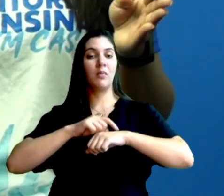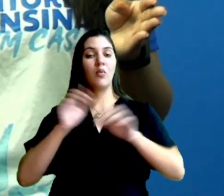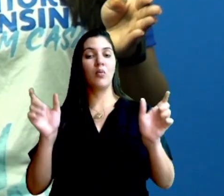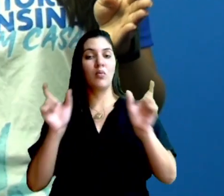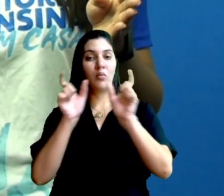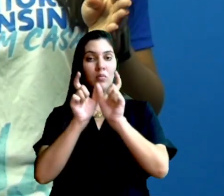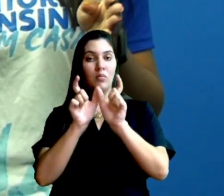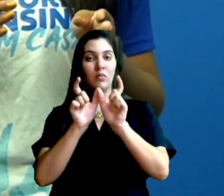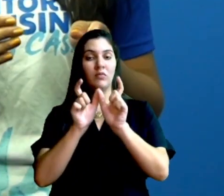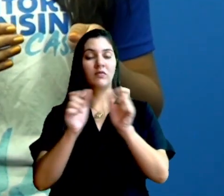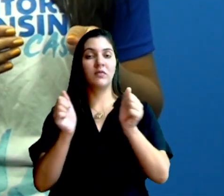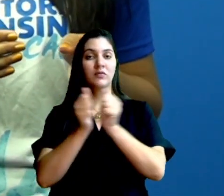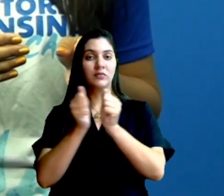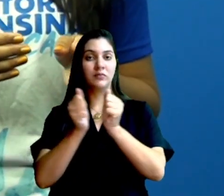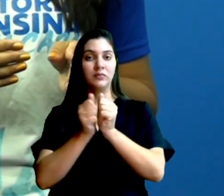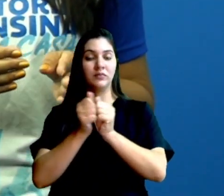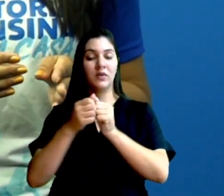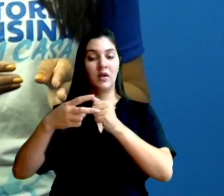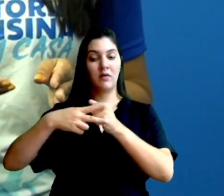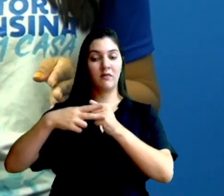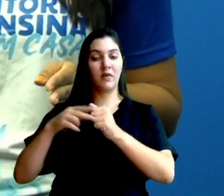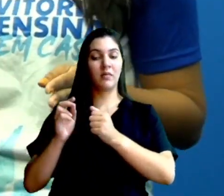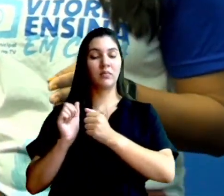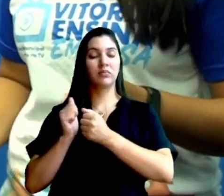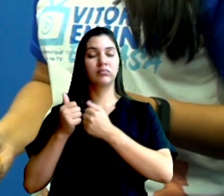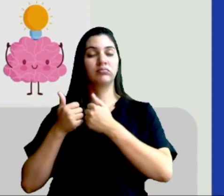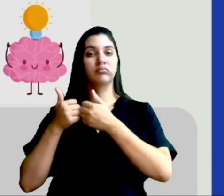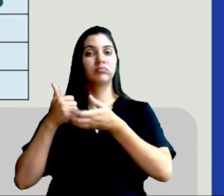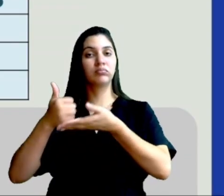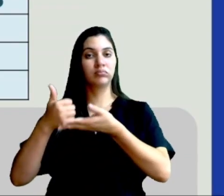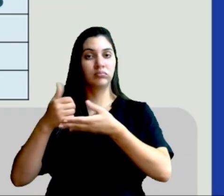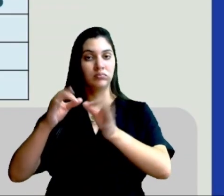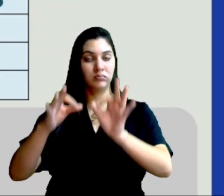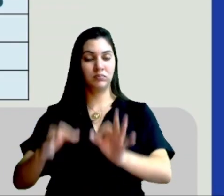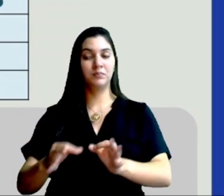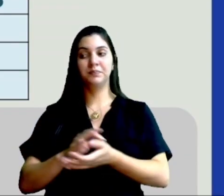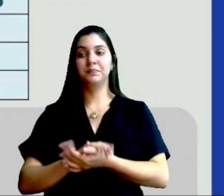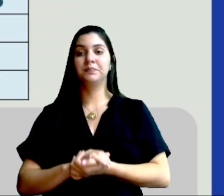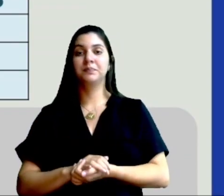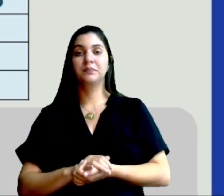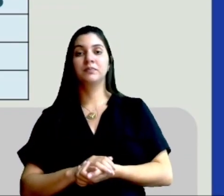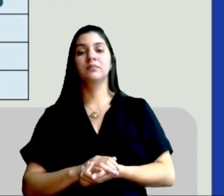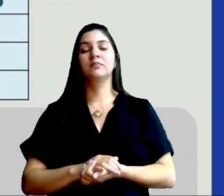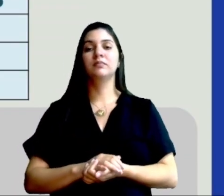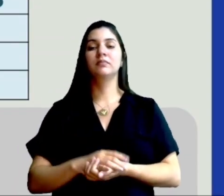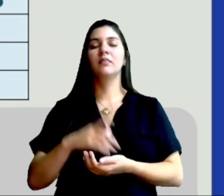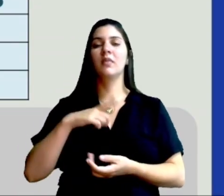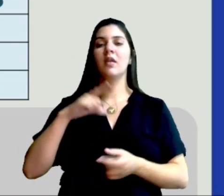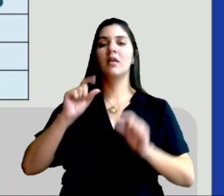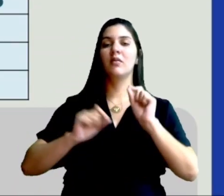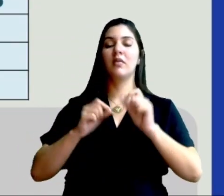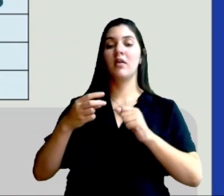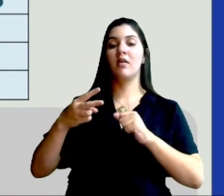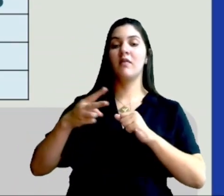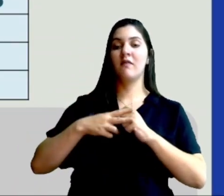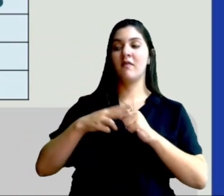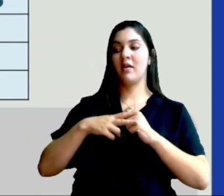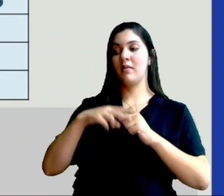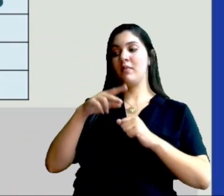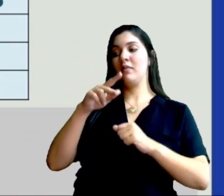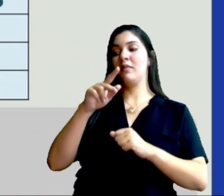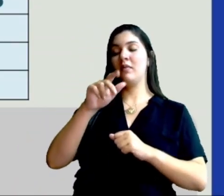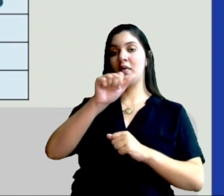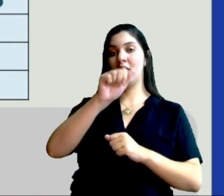composto, a gente vai juntar ele ao verbo auxiliar, tá certo? Então vamos ver, ó. A gente tem o verbo